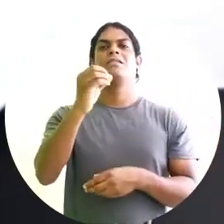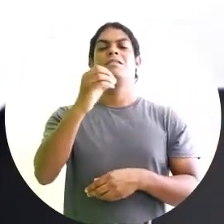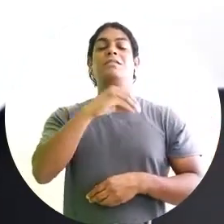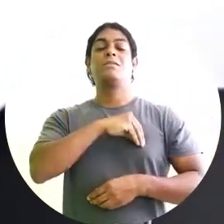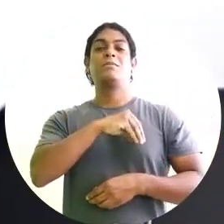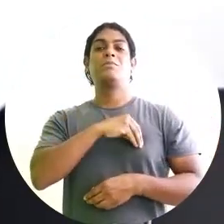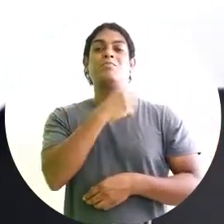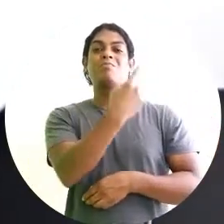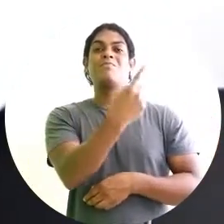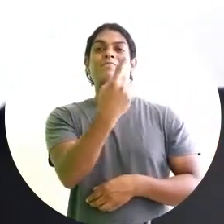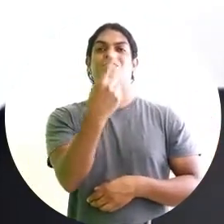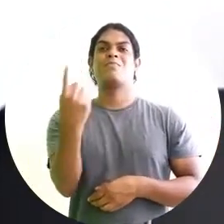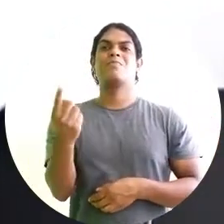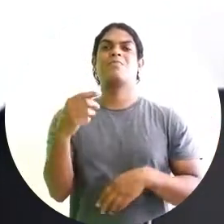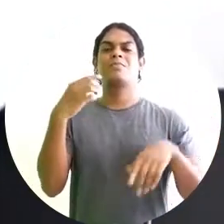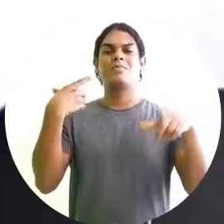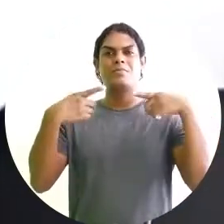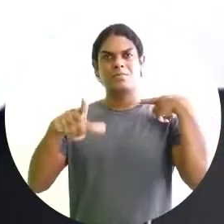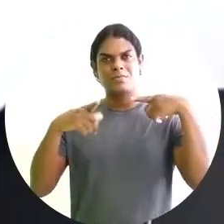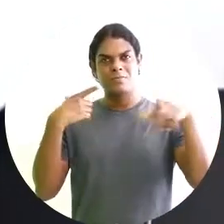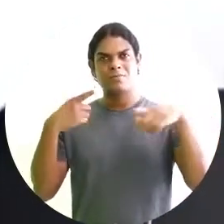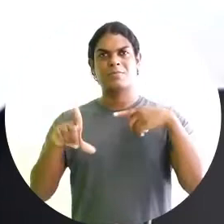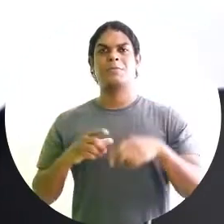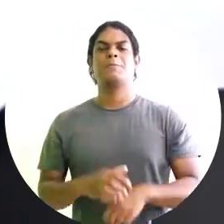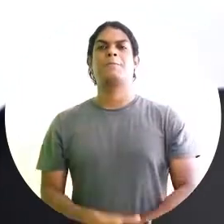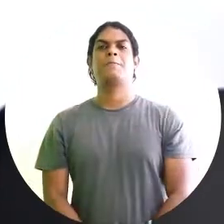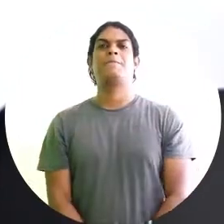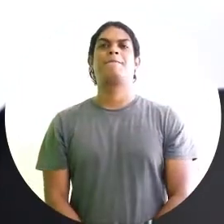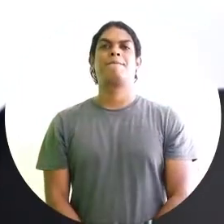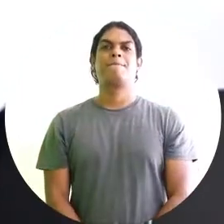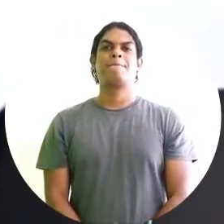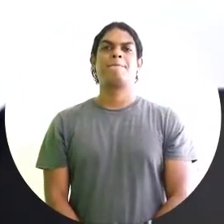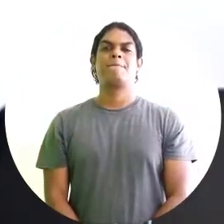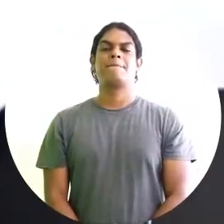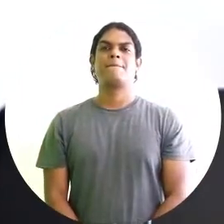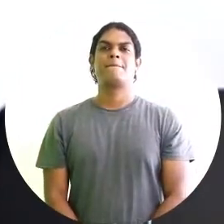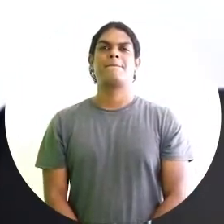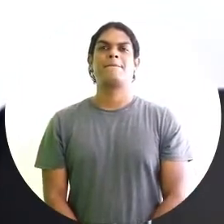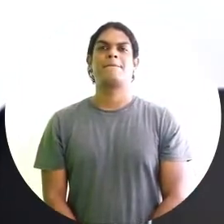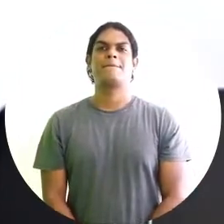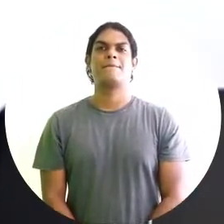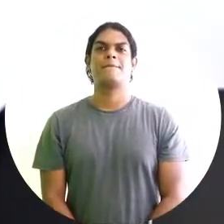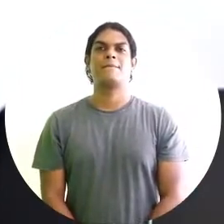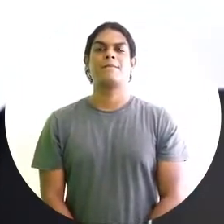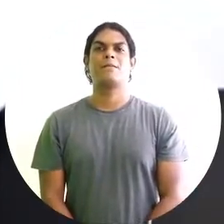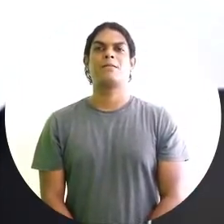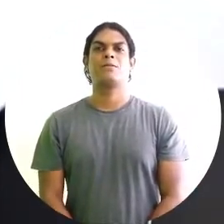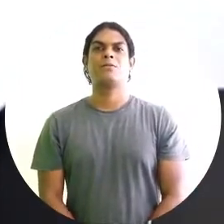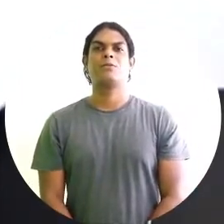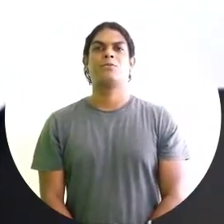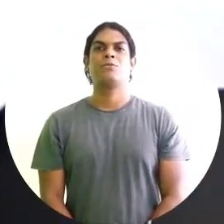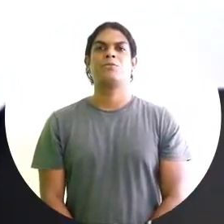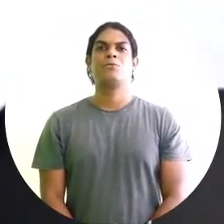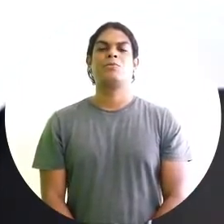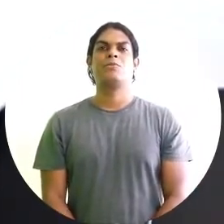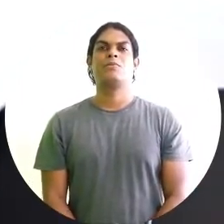por cada empregado. E a reincidência dessas é multiplicada pelo número de empregados. Ou